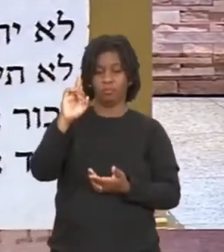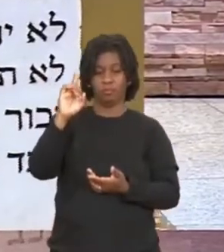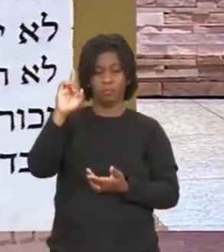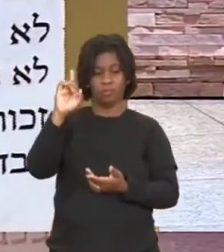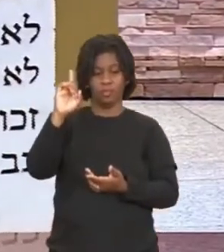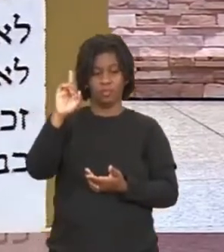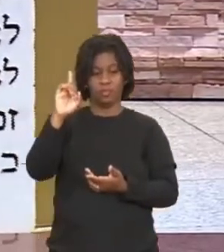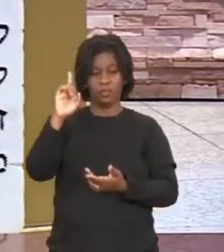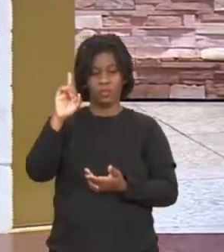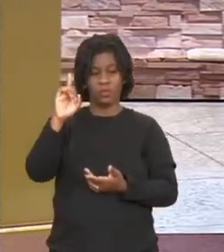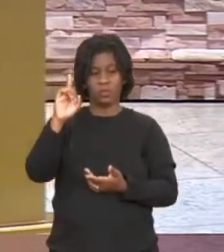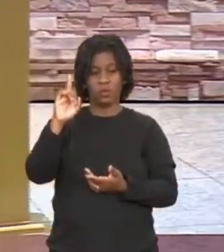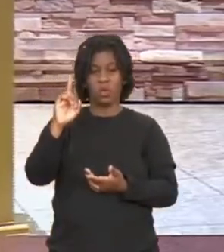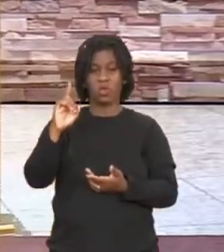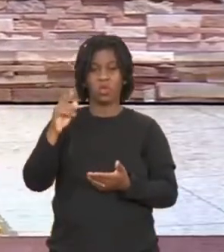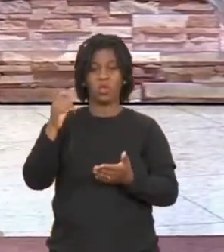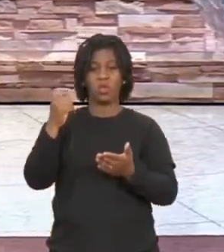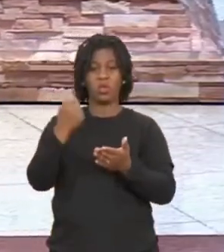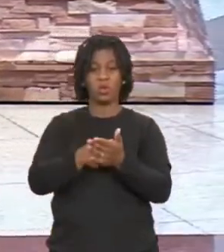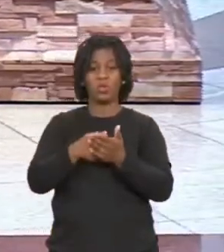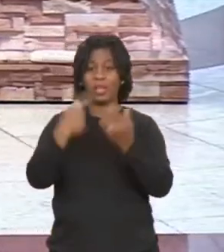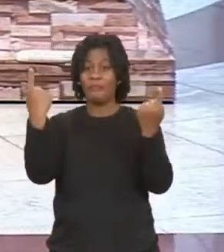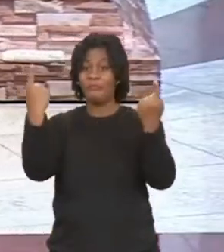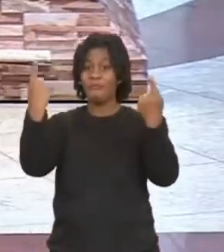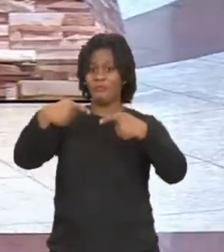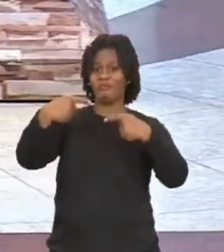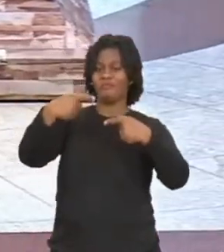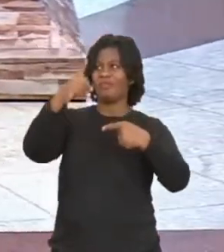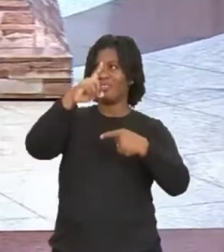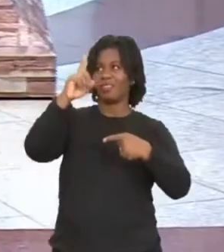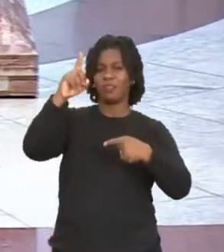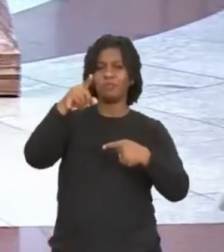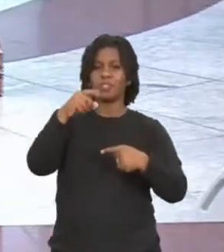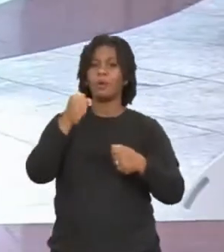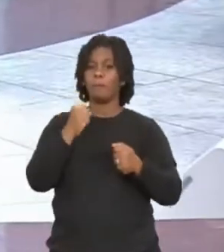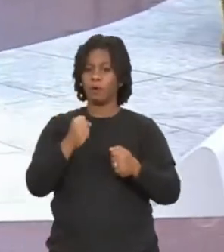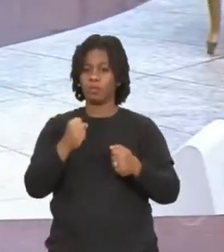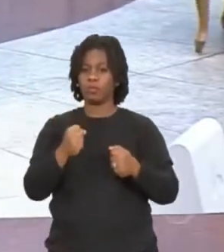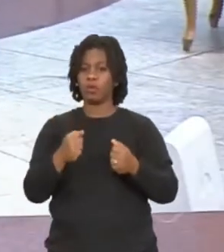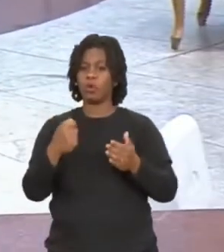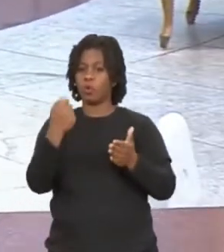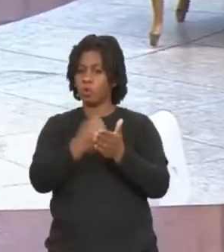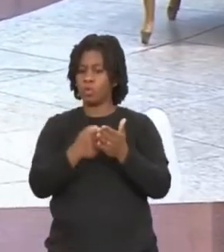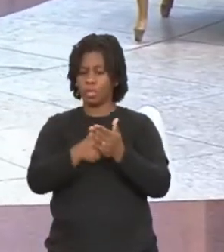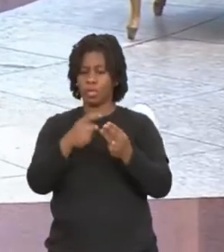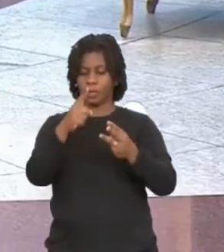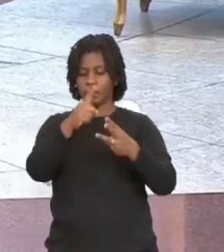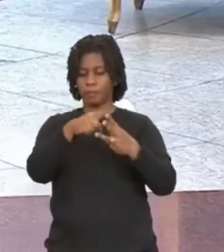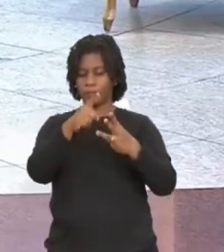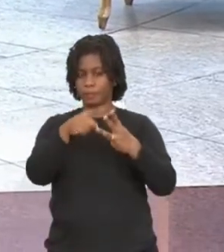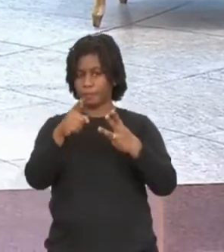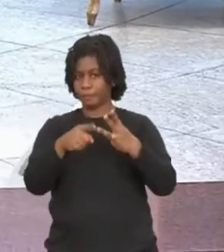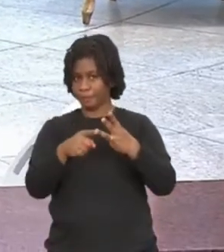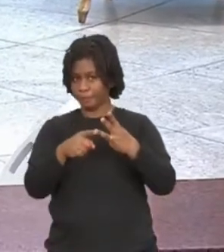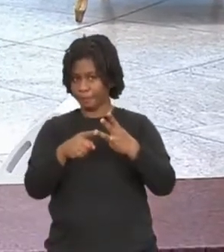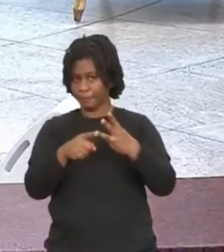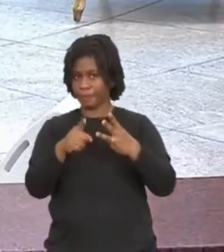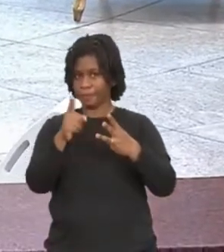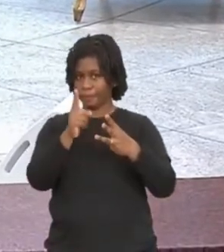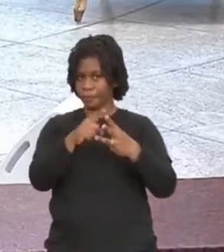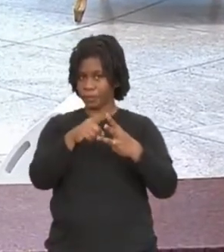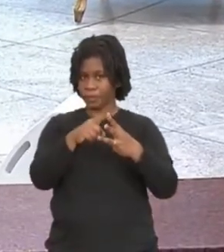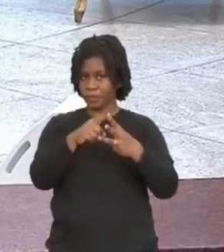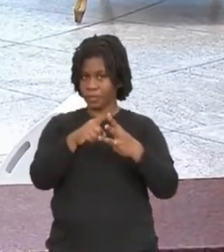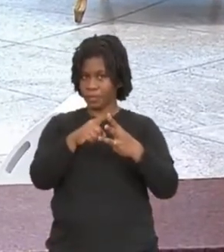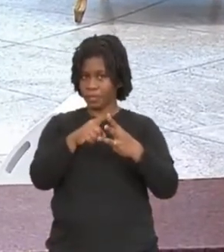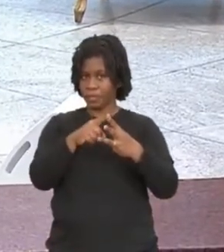ele lutava contra Deus. Você pode lutar de três maneiras. Diga assim comigo: sem Deus,